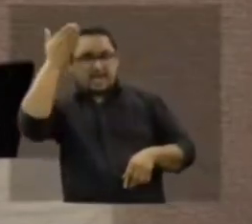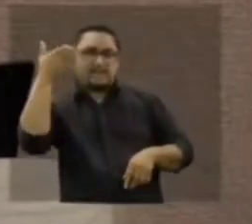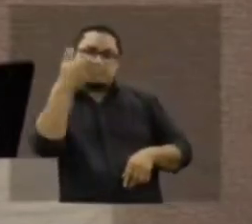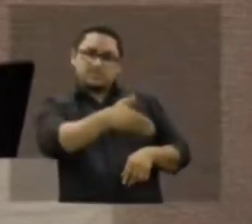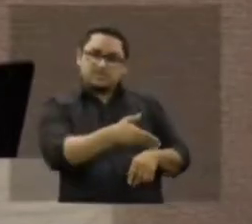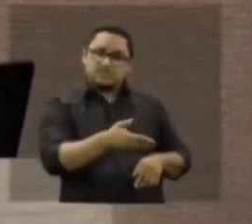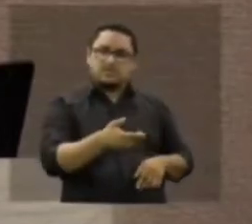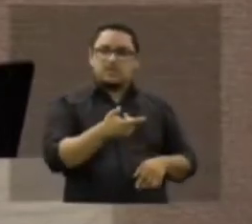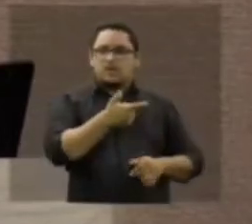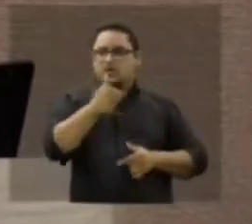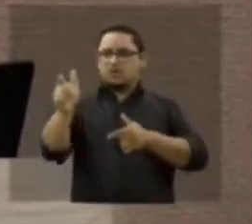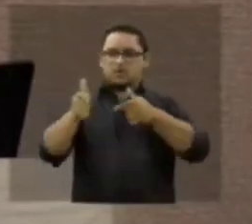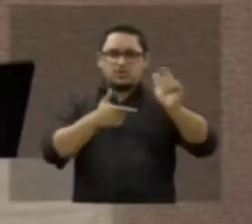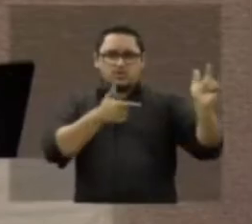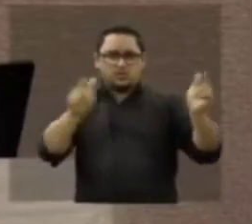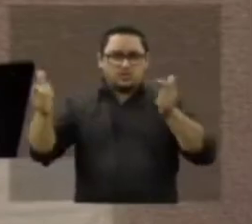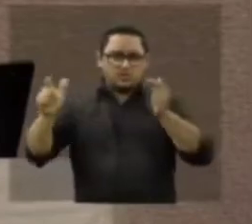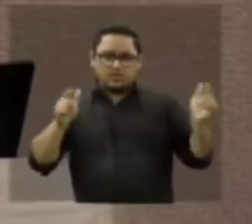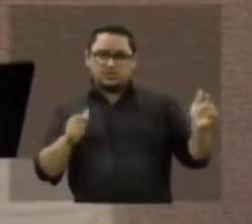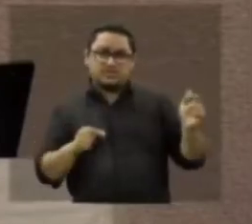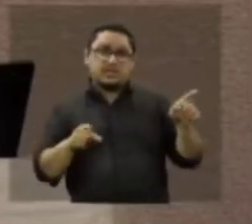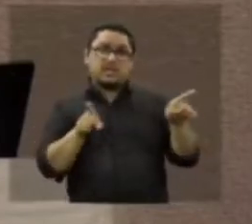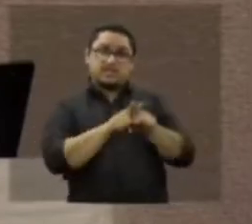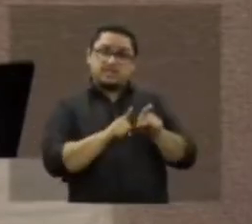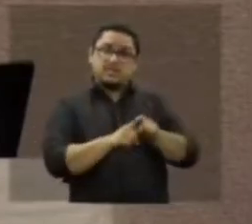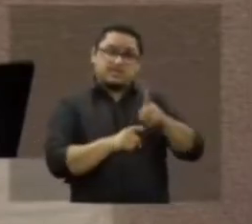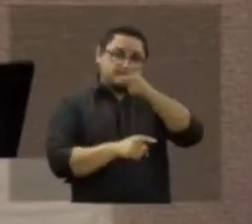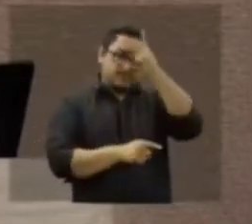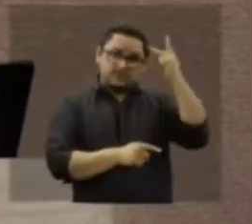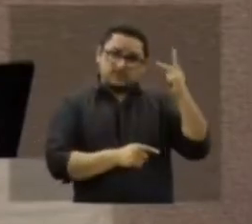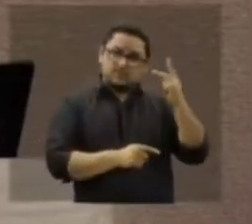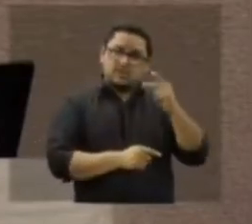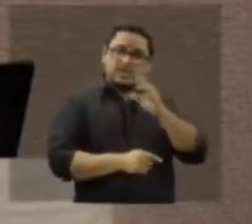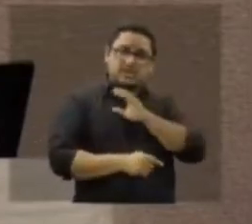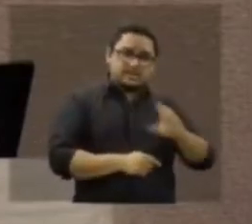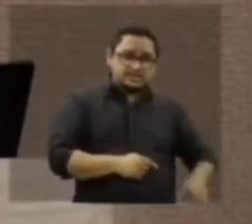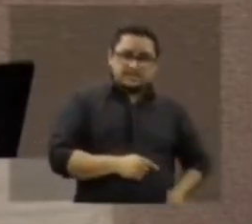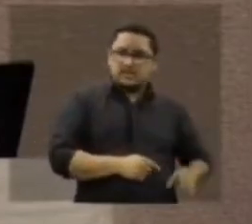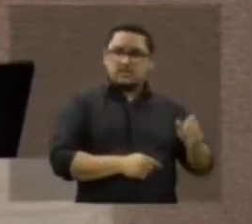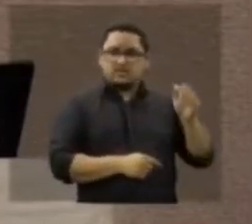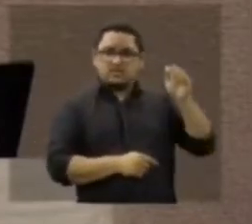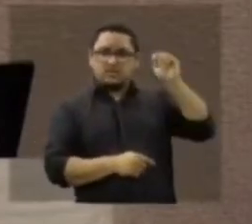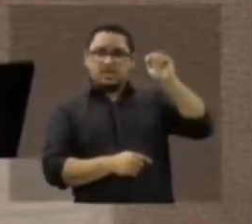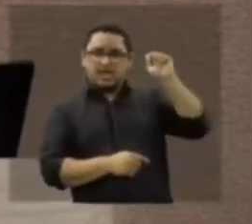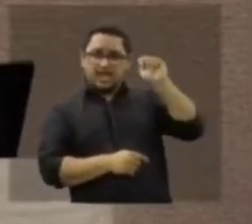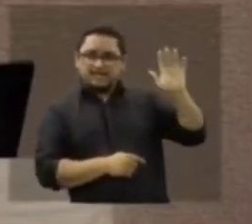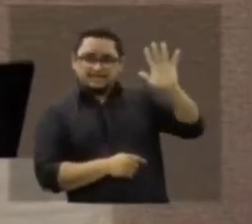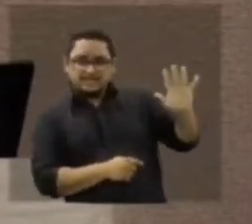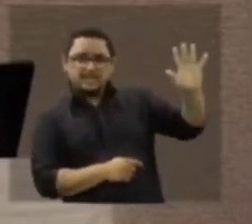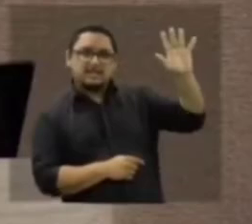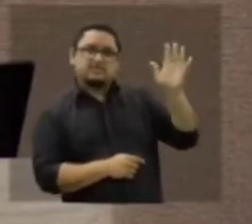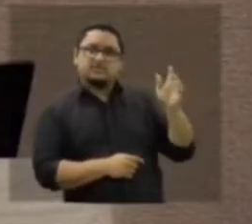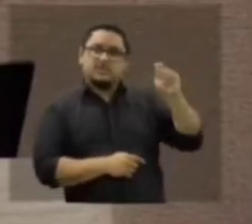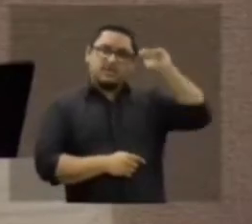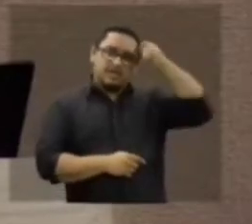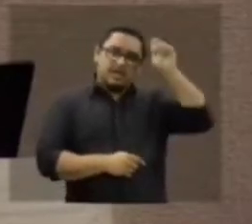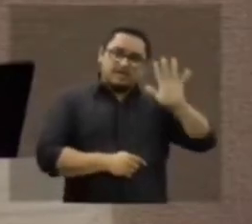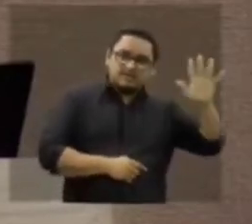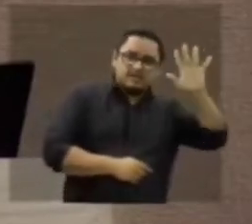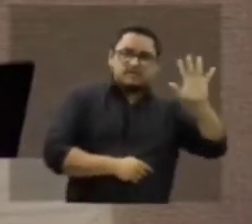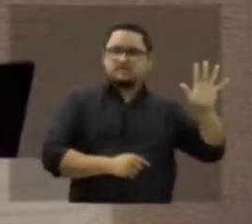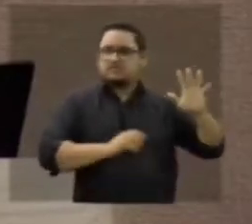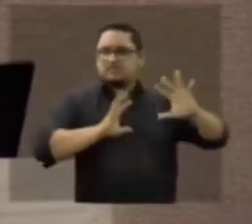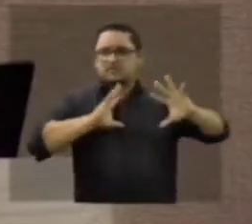drusos beduínos cristãos asiáticos africanos e tantos outros contribui para o tecido